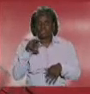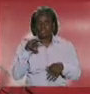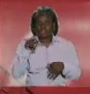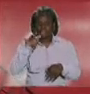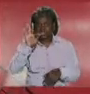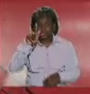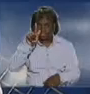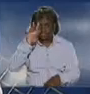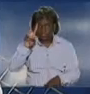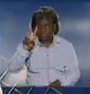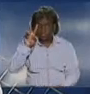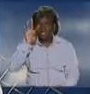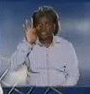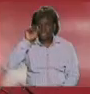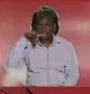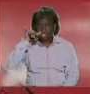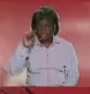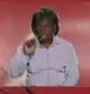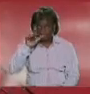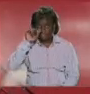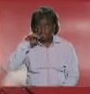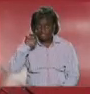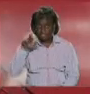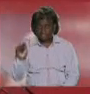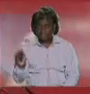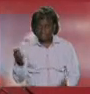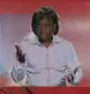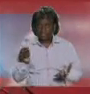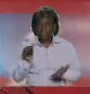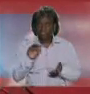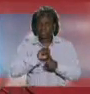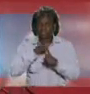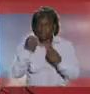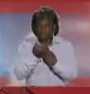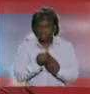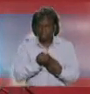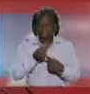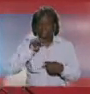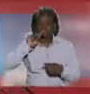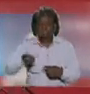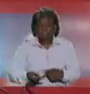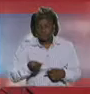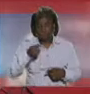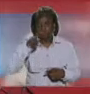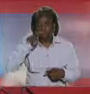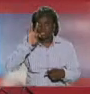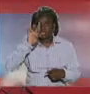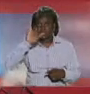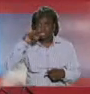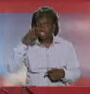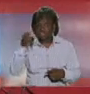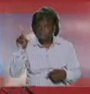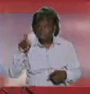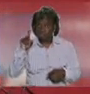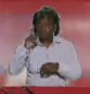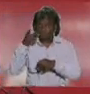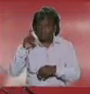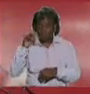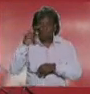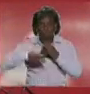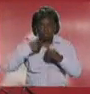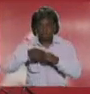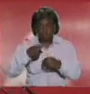Getúlio Vargas, Tânia Limeira. Atualmente, as finanças sociais movimentam US$ 1 trilhão no mundo. No Brasil, esse valor